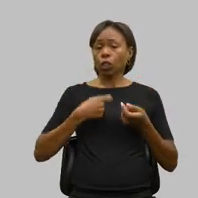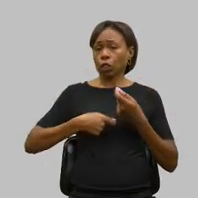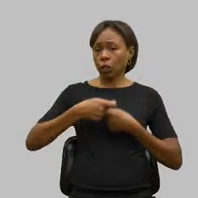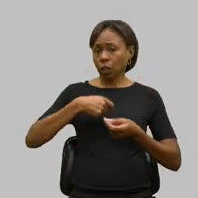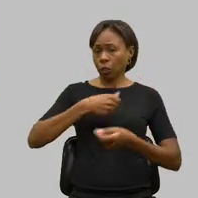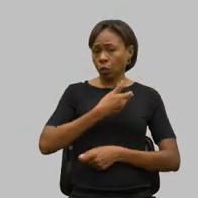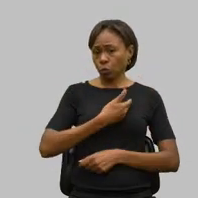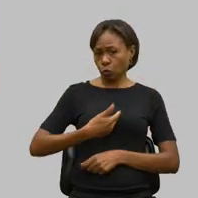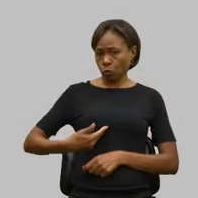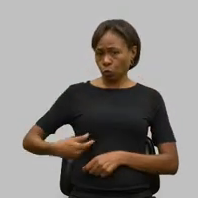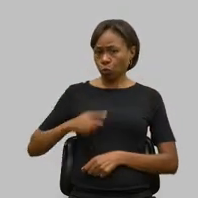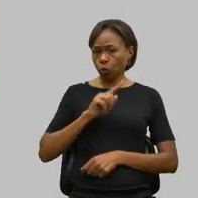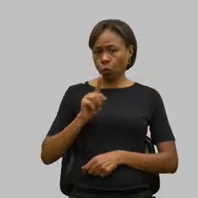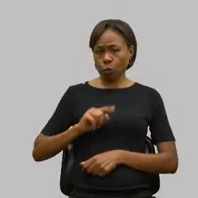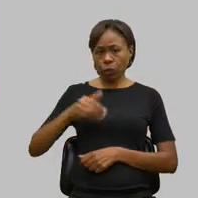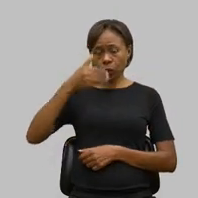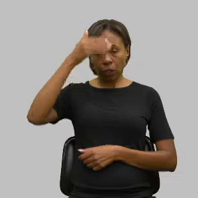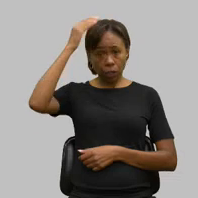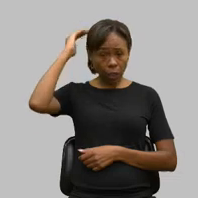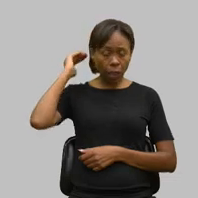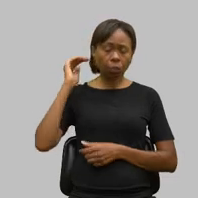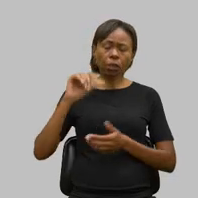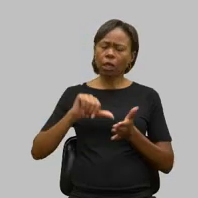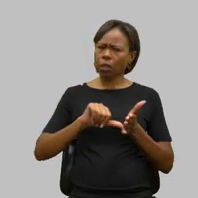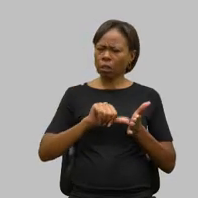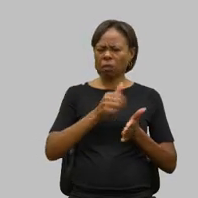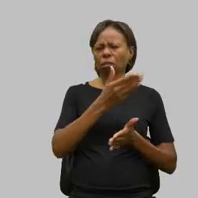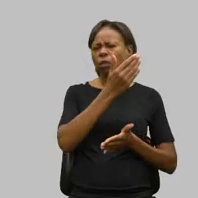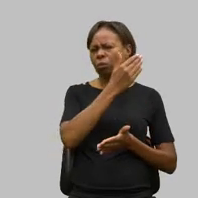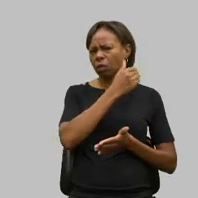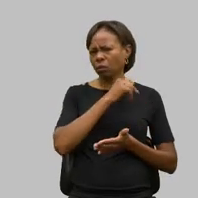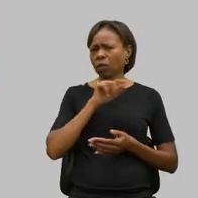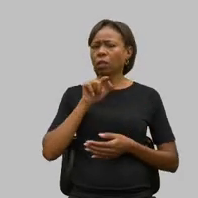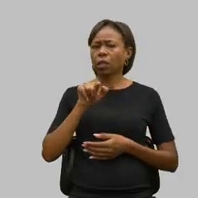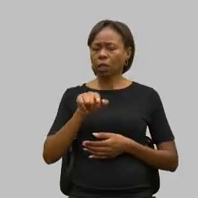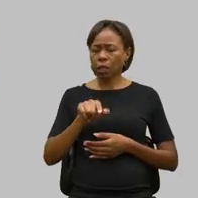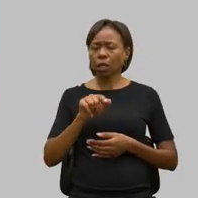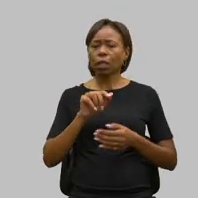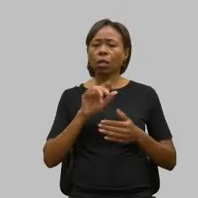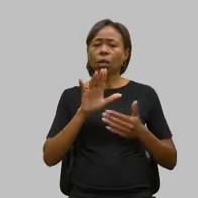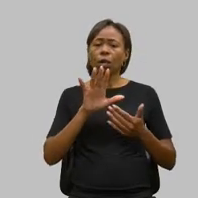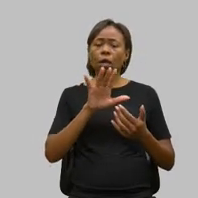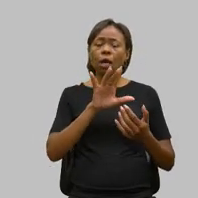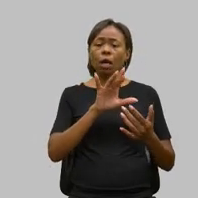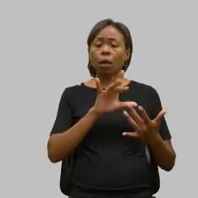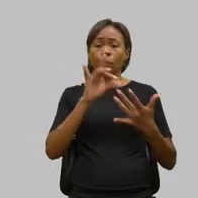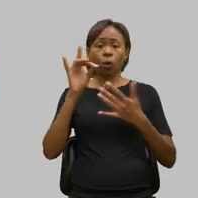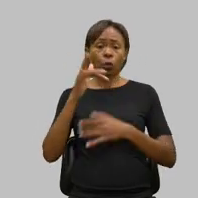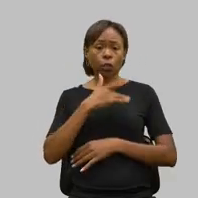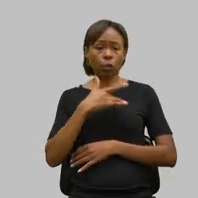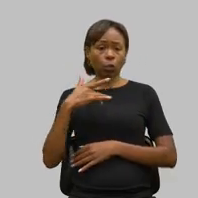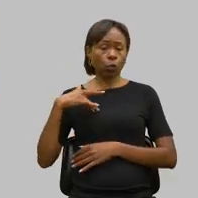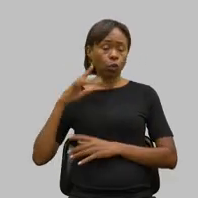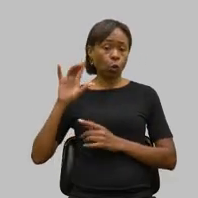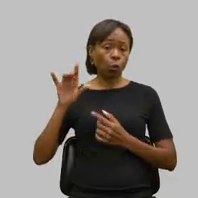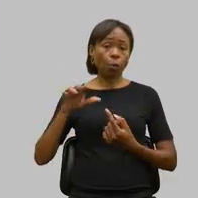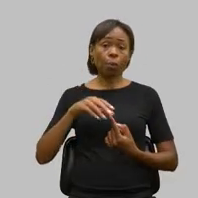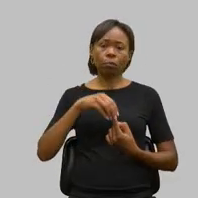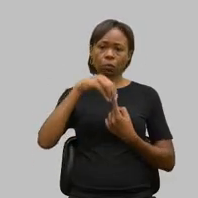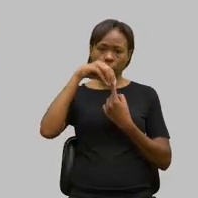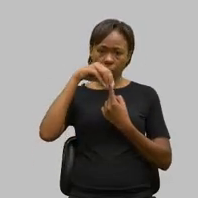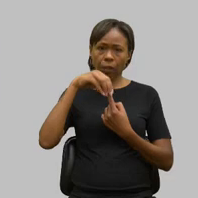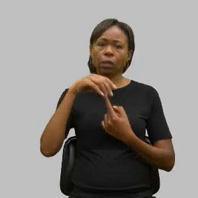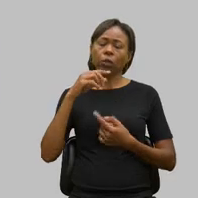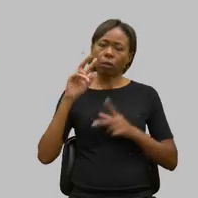o primeiro momento do seu primeiro mandato, ele colocou a saúde também como prioridade. Então, quero aqui fazer esse reconhecimento